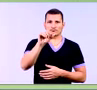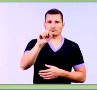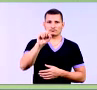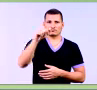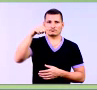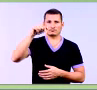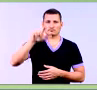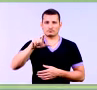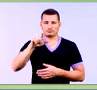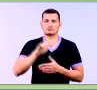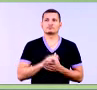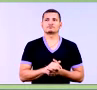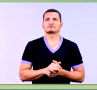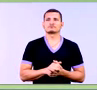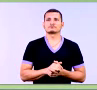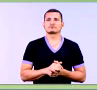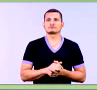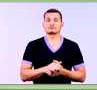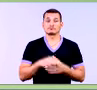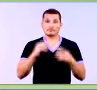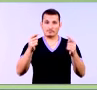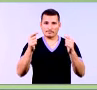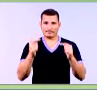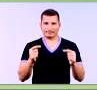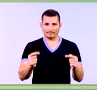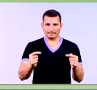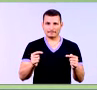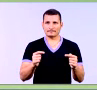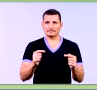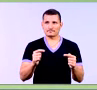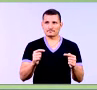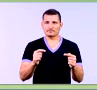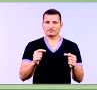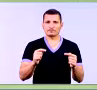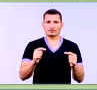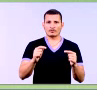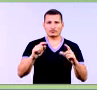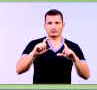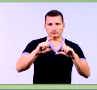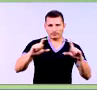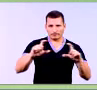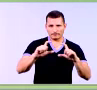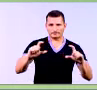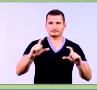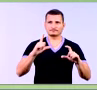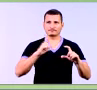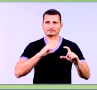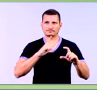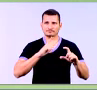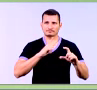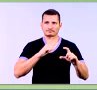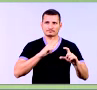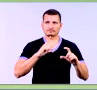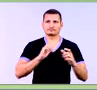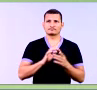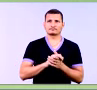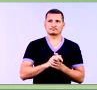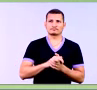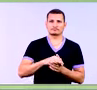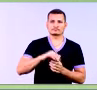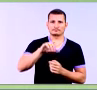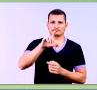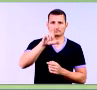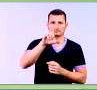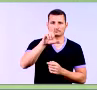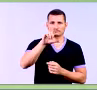assim. Observem aqui embaixo que nós temos uma declaração. Uma declaração de link